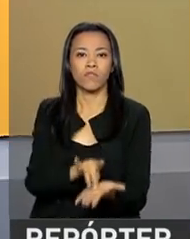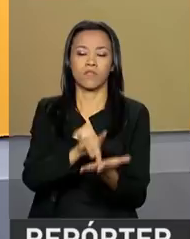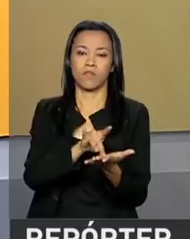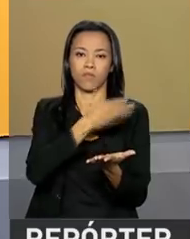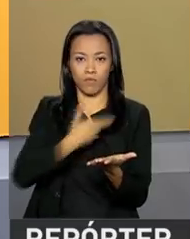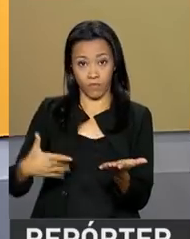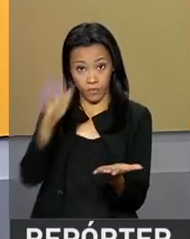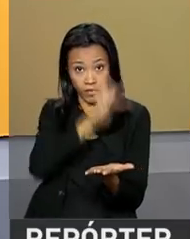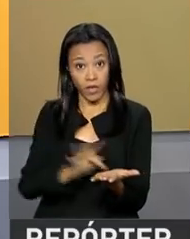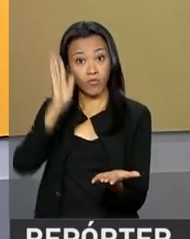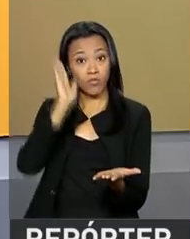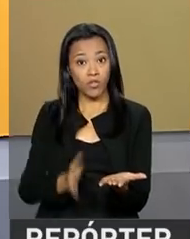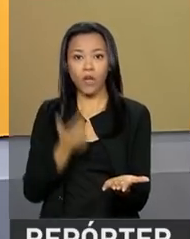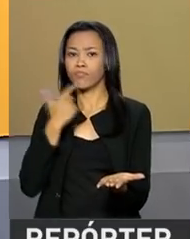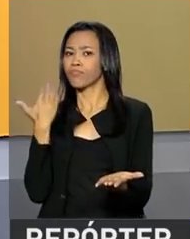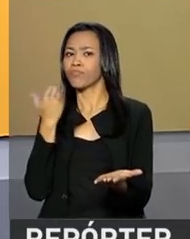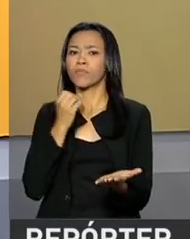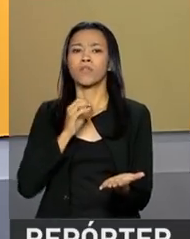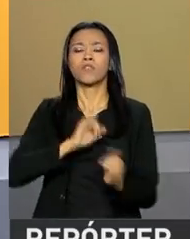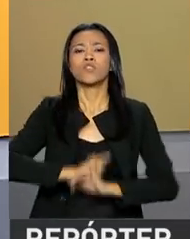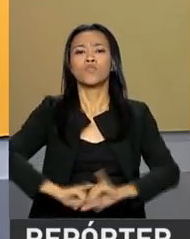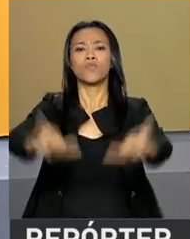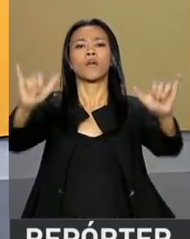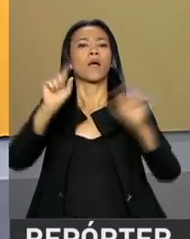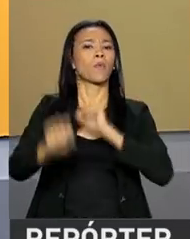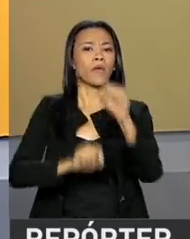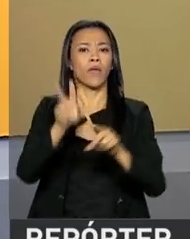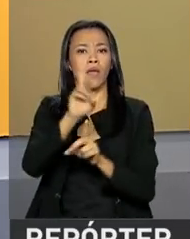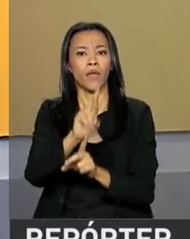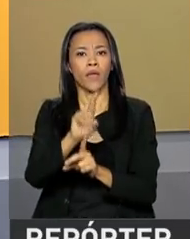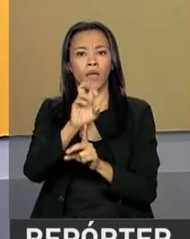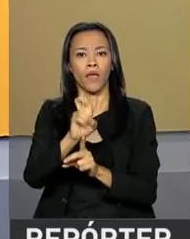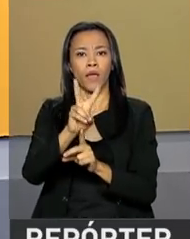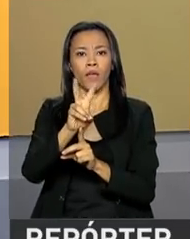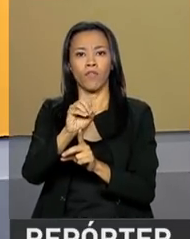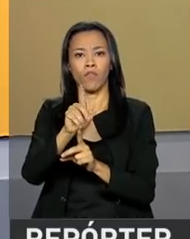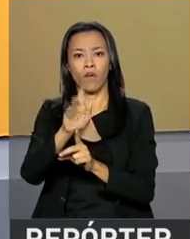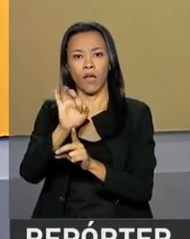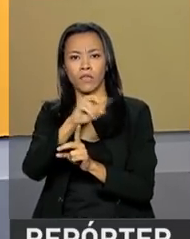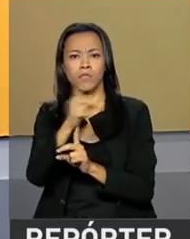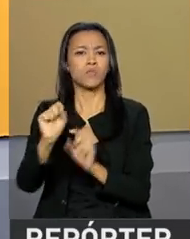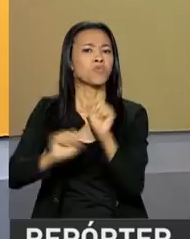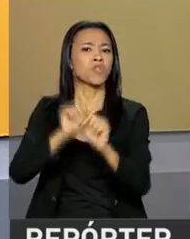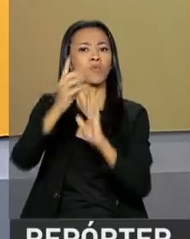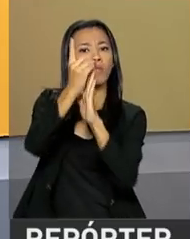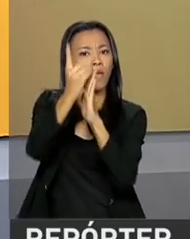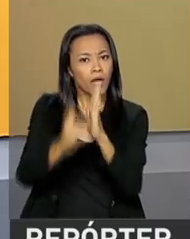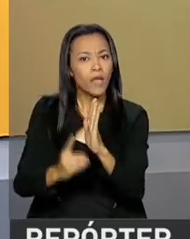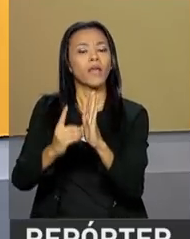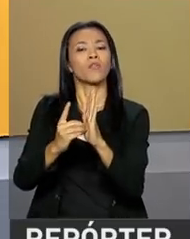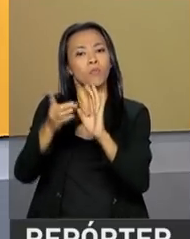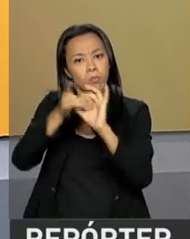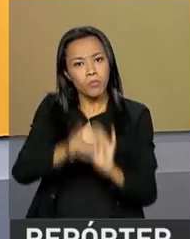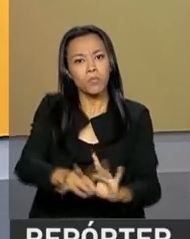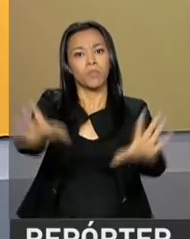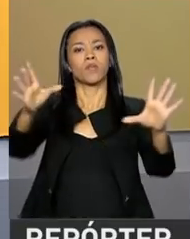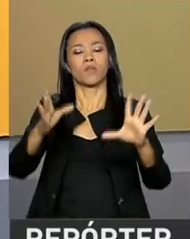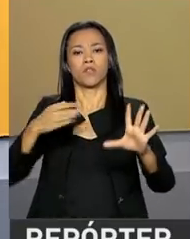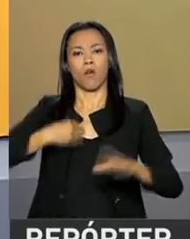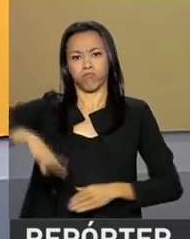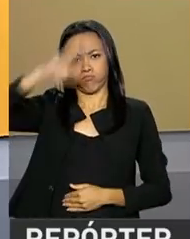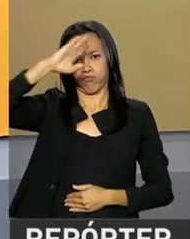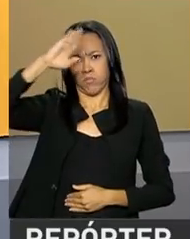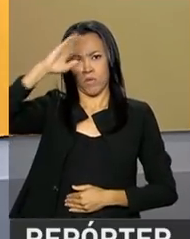acaba de publicar a revogação do decreto que autoriza o emprego das forças armadas para a